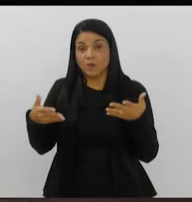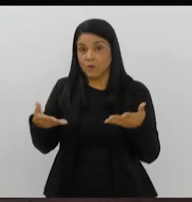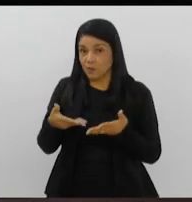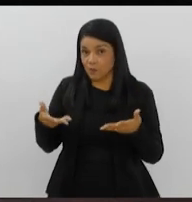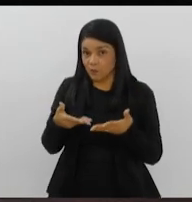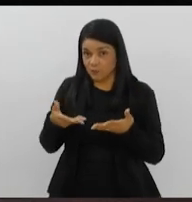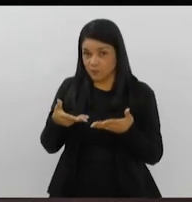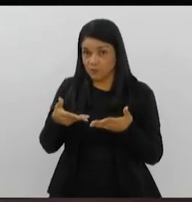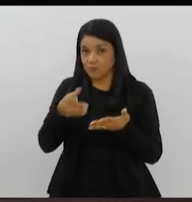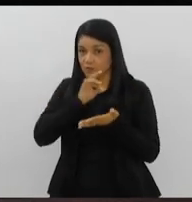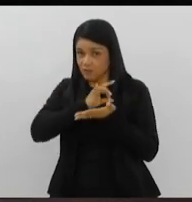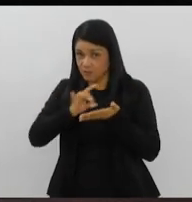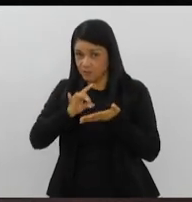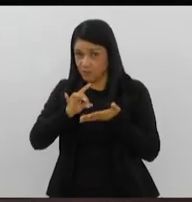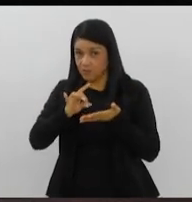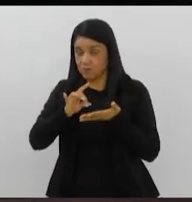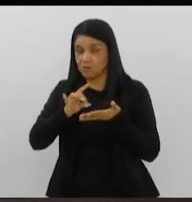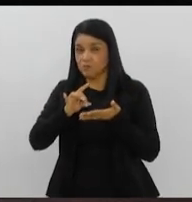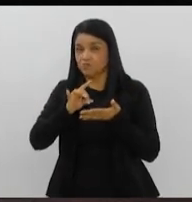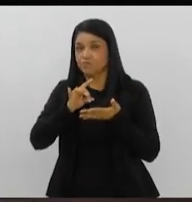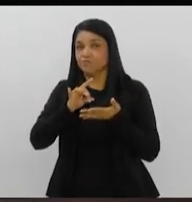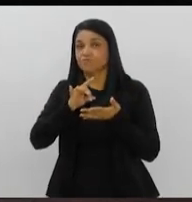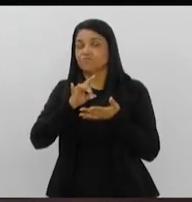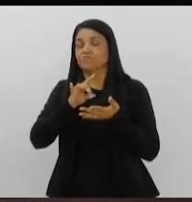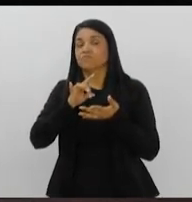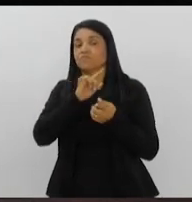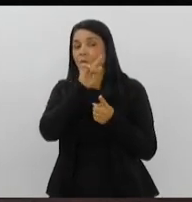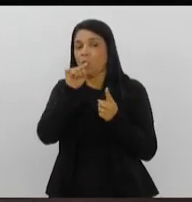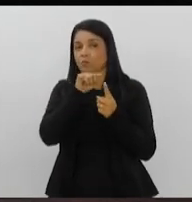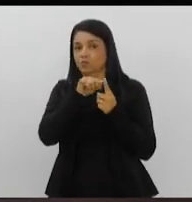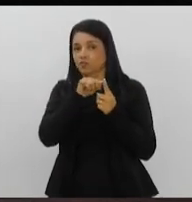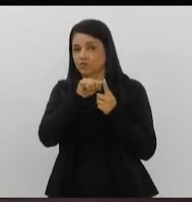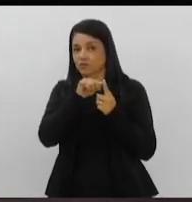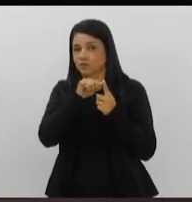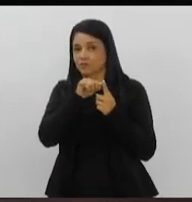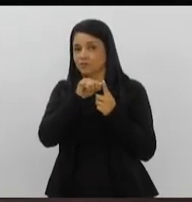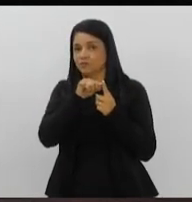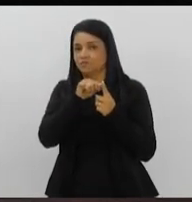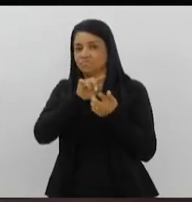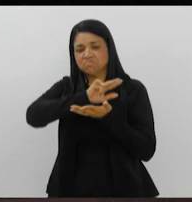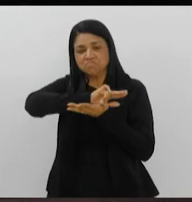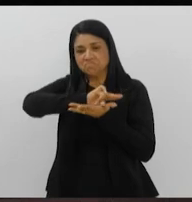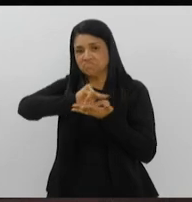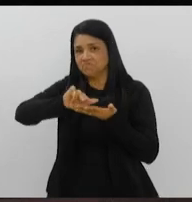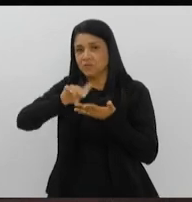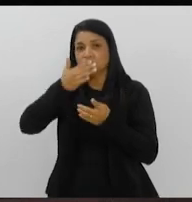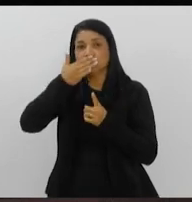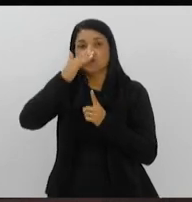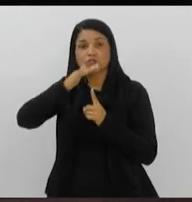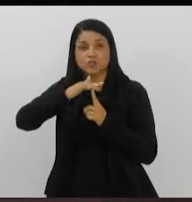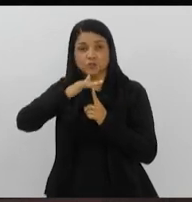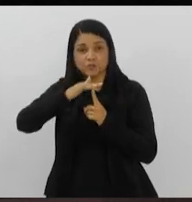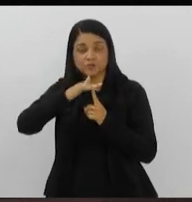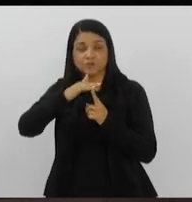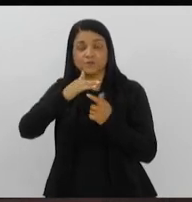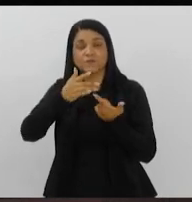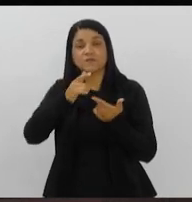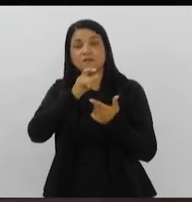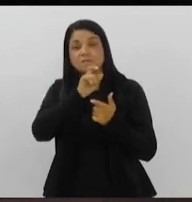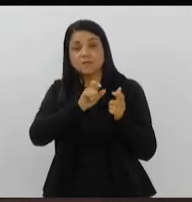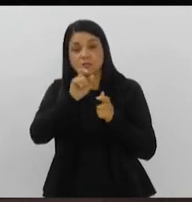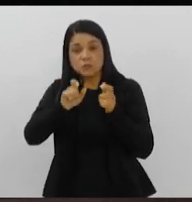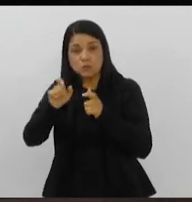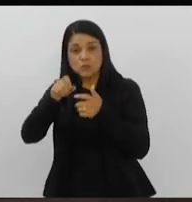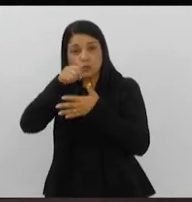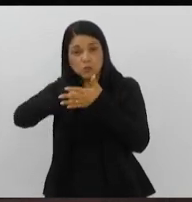hoje, os inimigos objetivos podem ser traçados de diversas formas. Podem ser aqueles que lutam